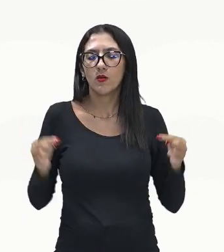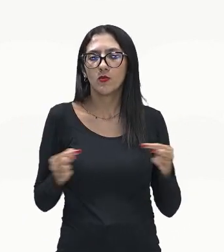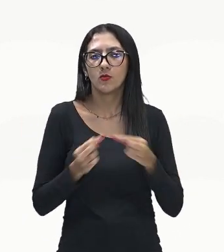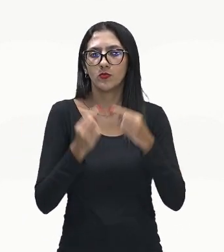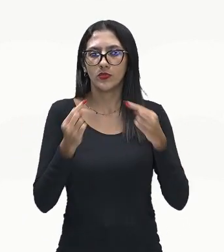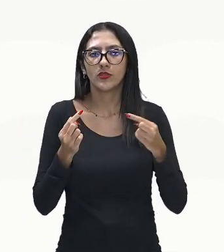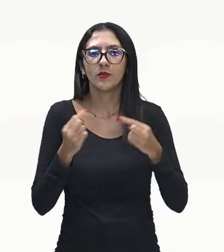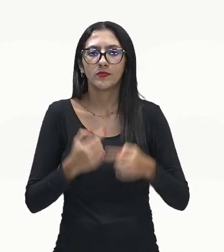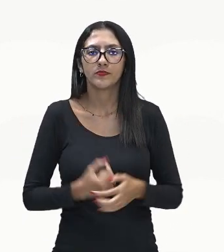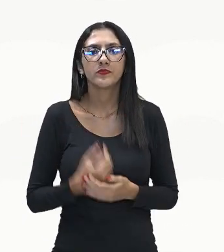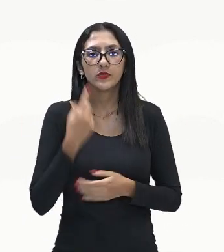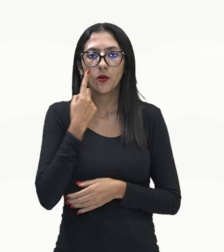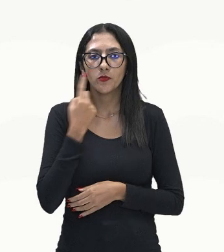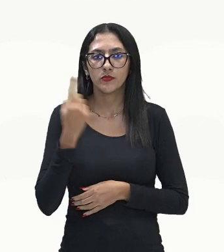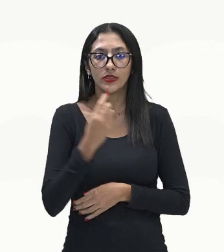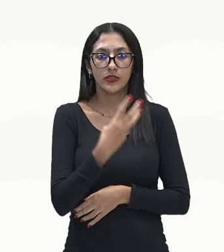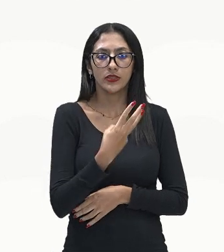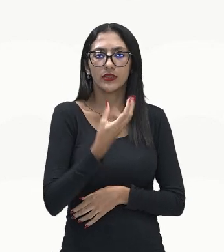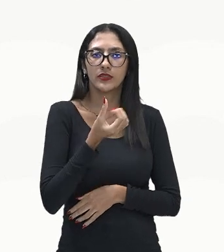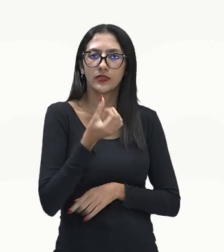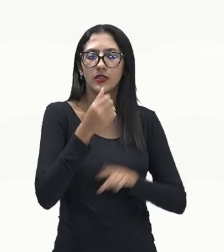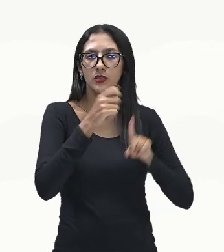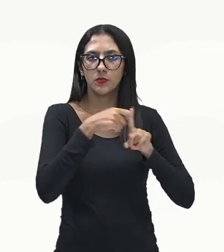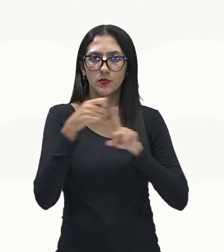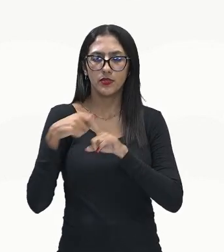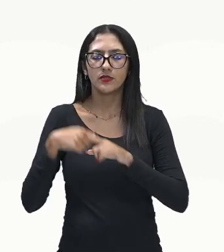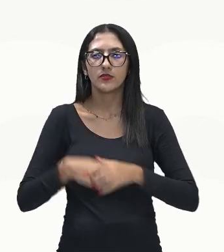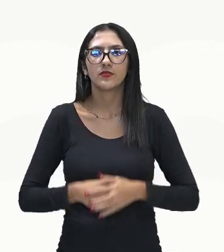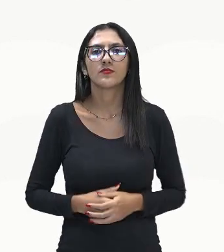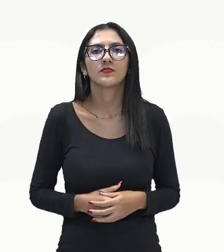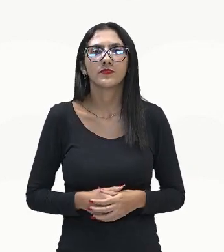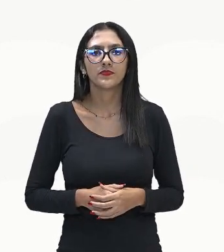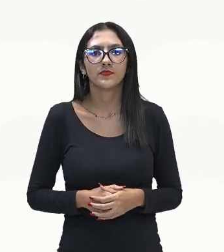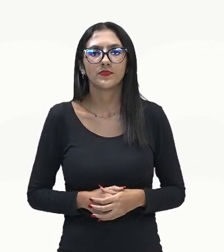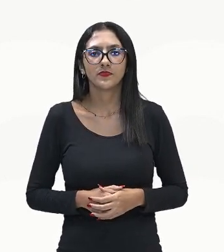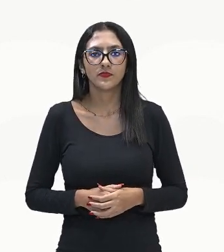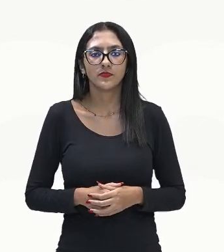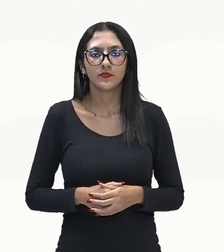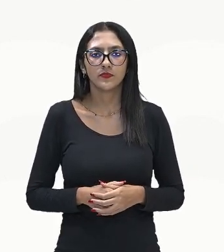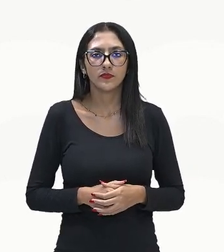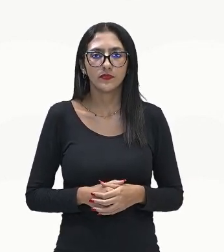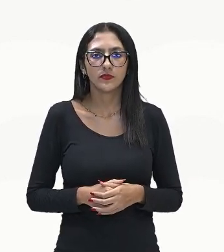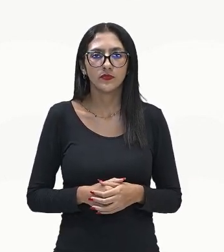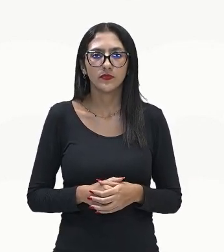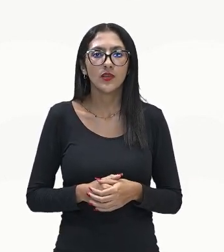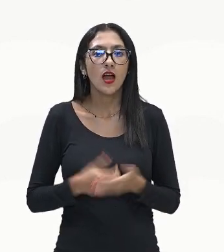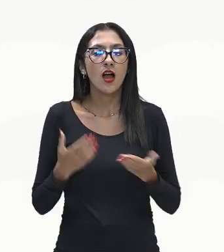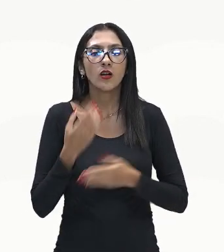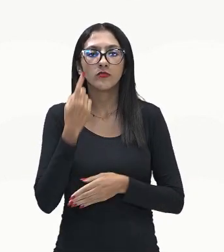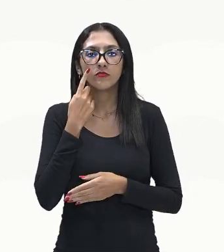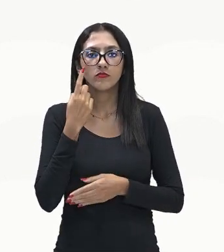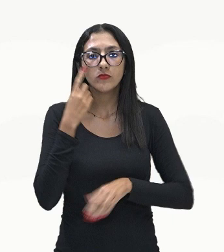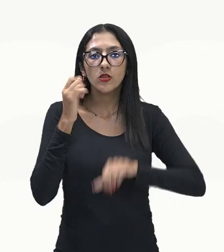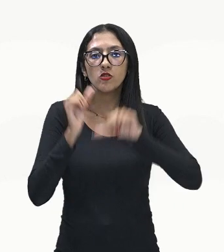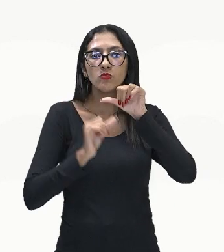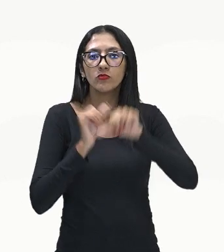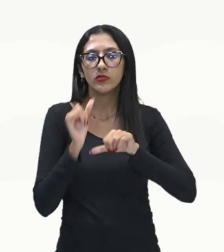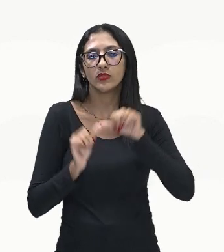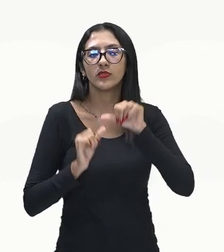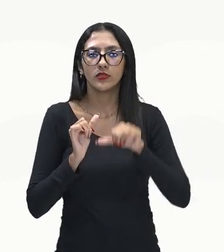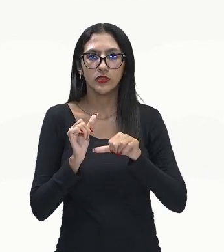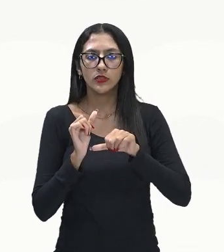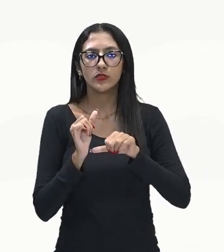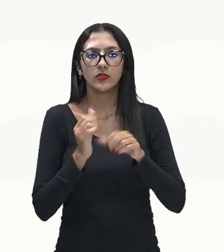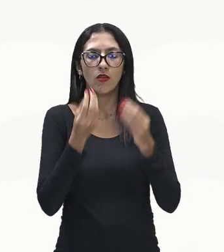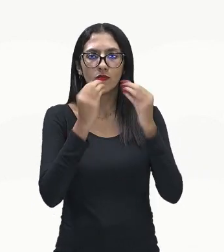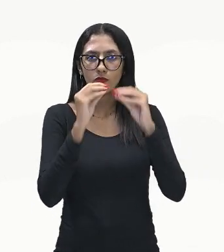são um total aí de 36 meses, tá? Observe então que nós vamos substituir agora esses valores, tá bom?